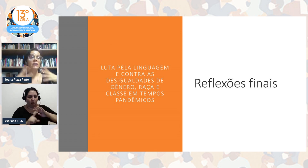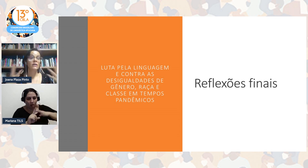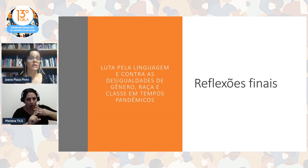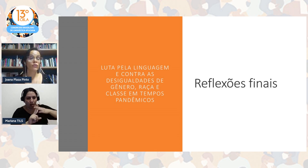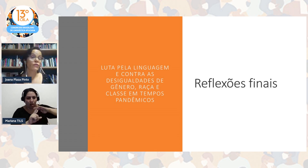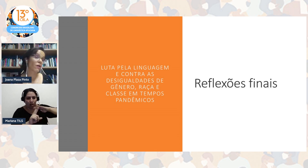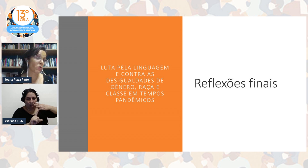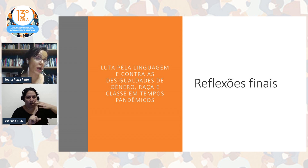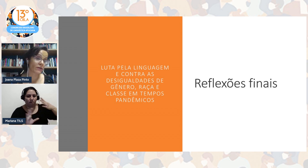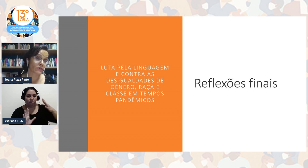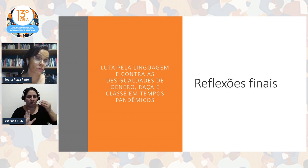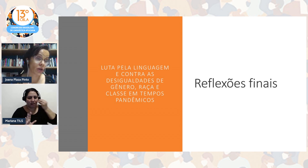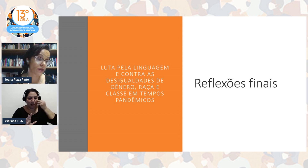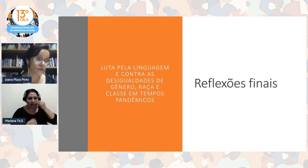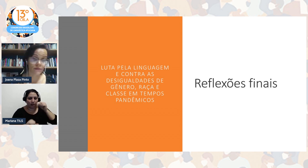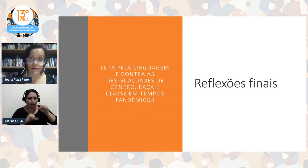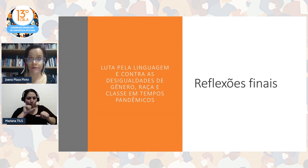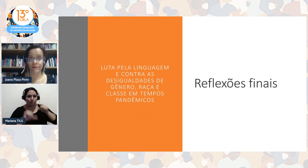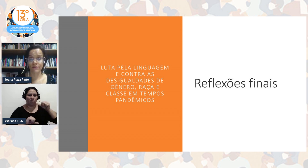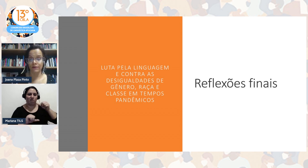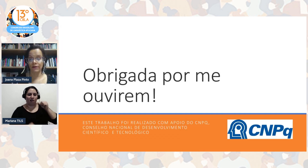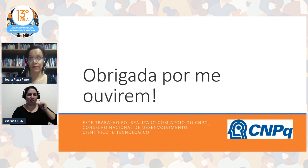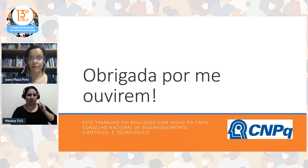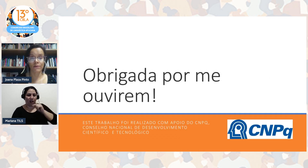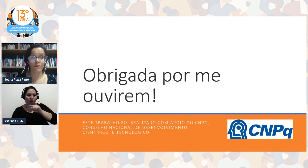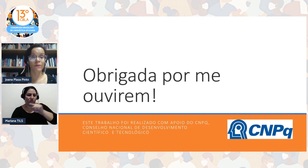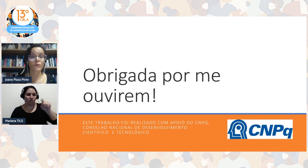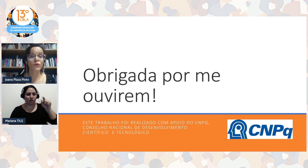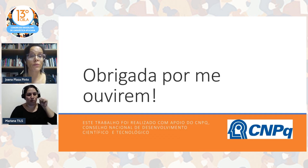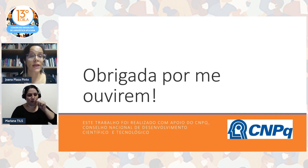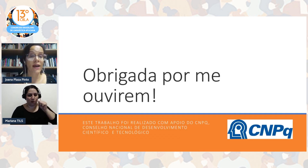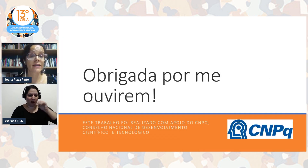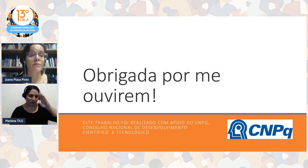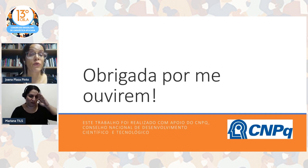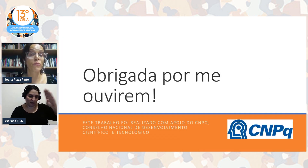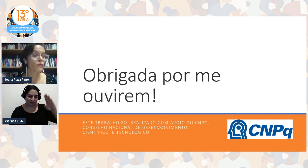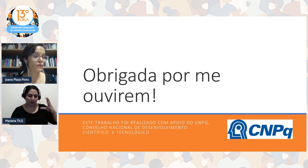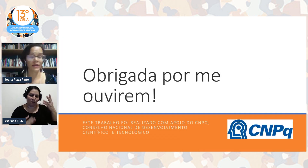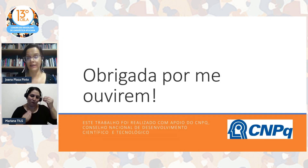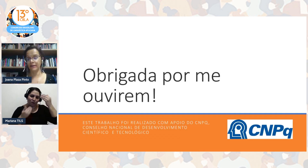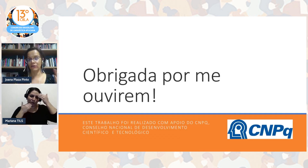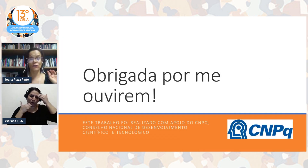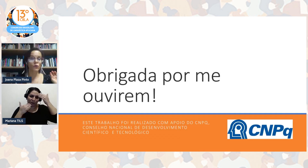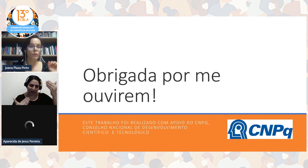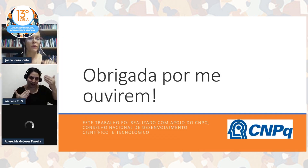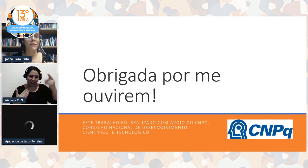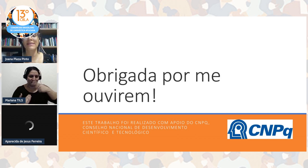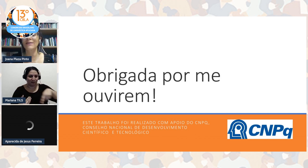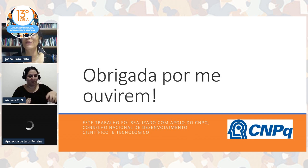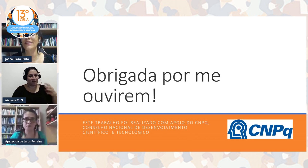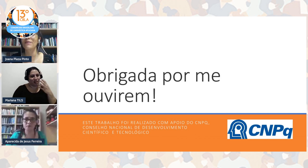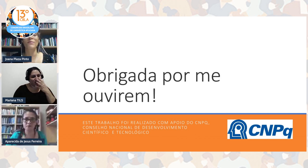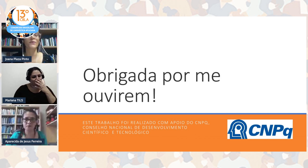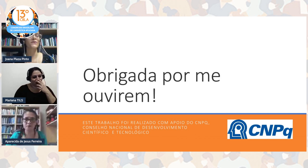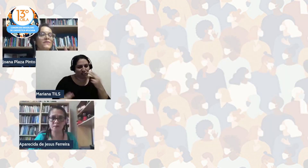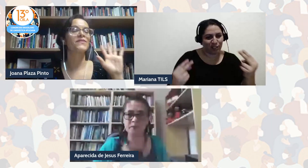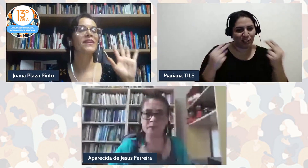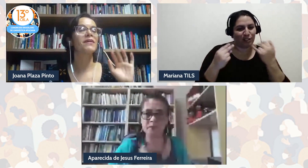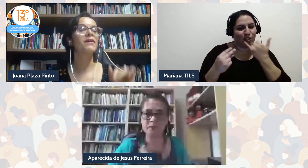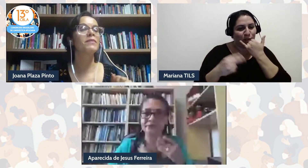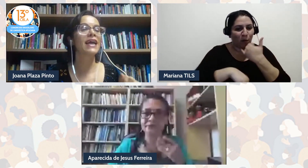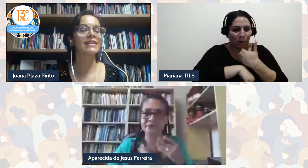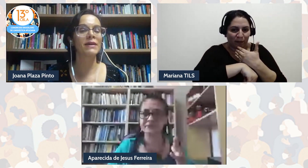narrativa no vocabulário das mulheres. Muito obrigada por me ouvirem e desculpem passar o